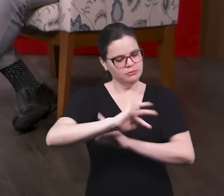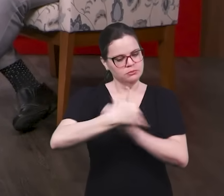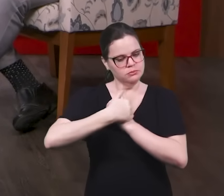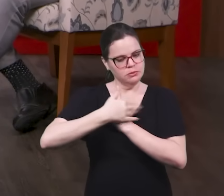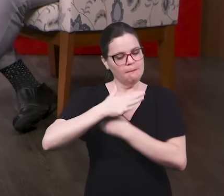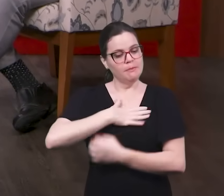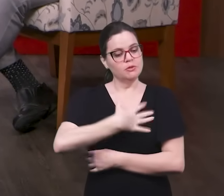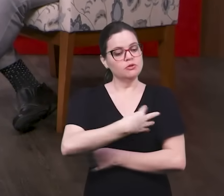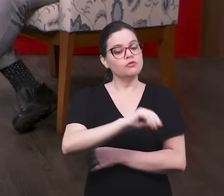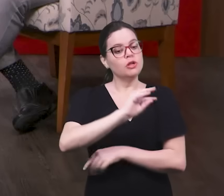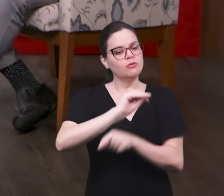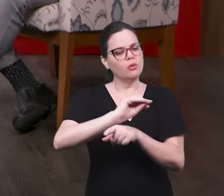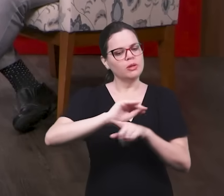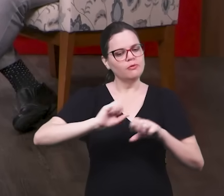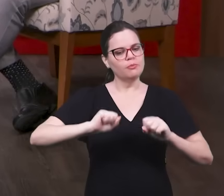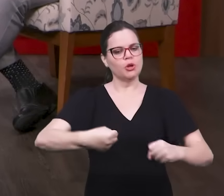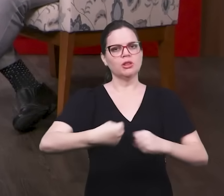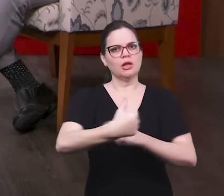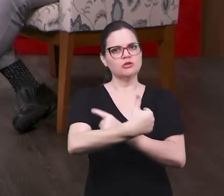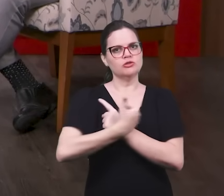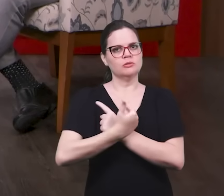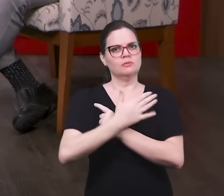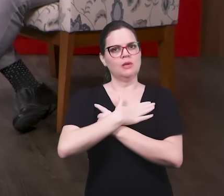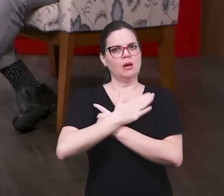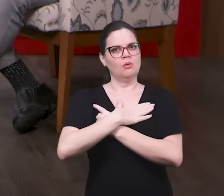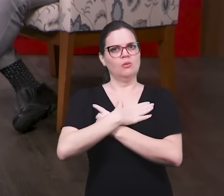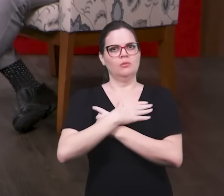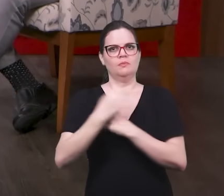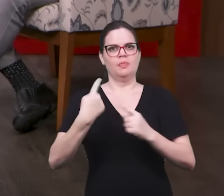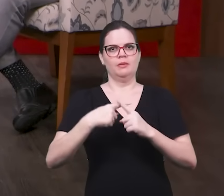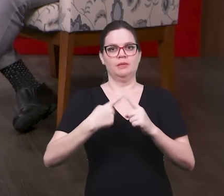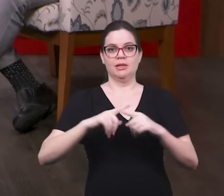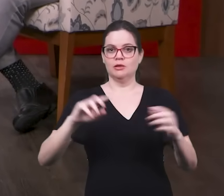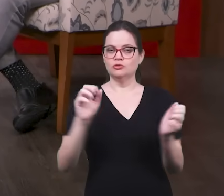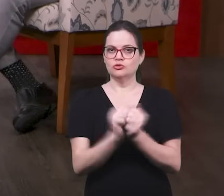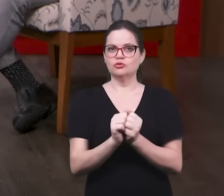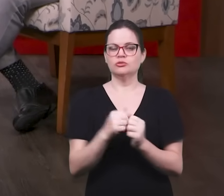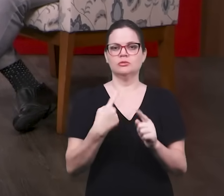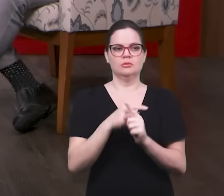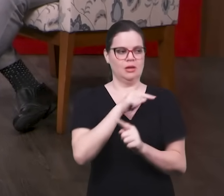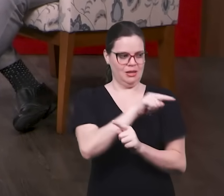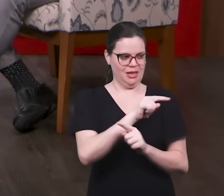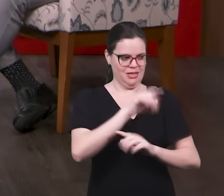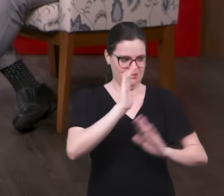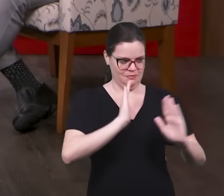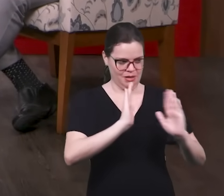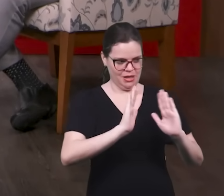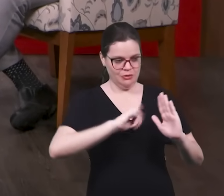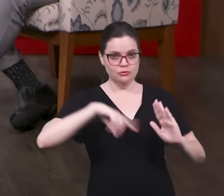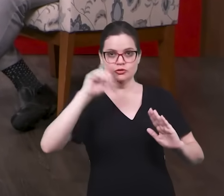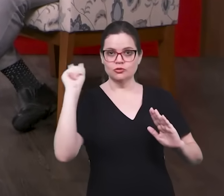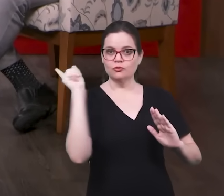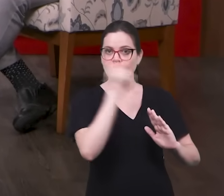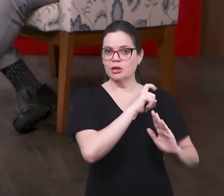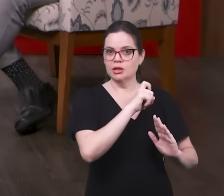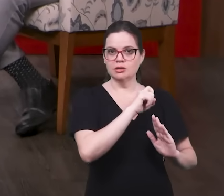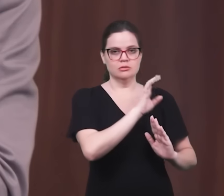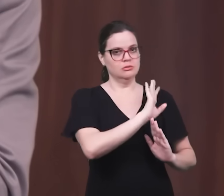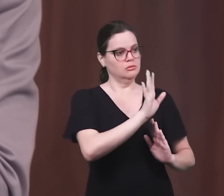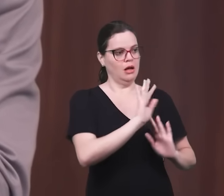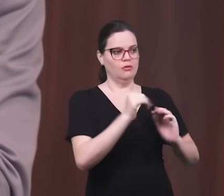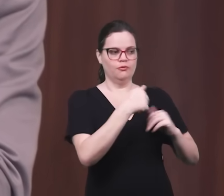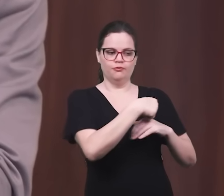São os meus filhos, e aqui está comigo. Por quê? Porque nesse inverno, dentro do lar, tem